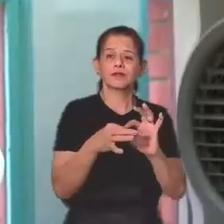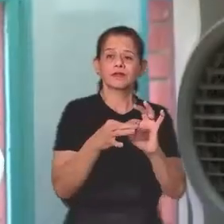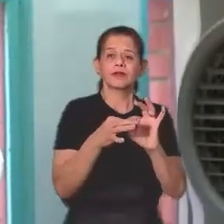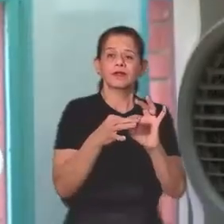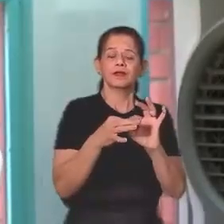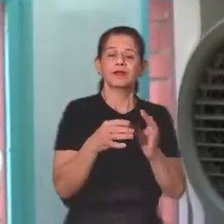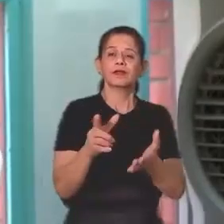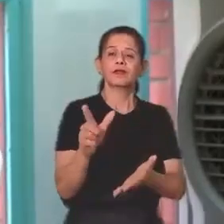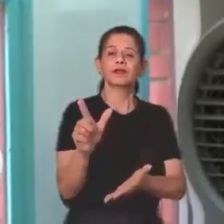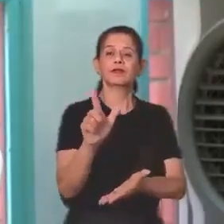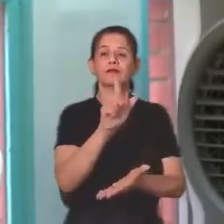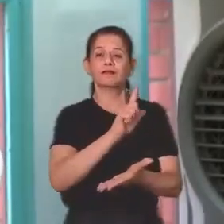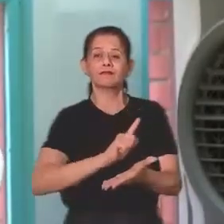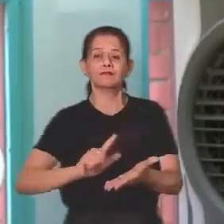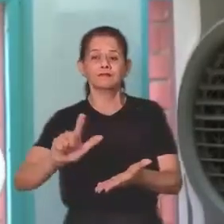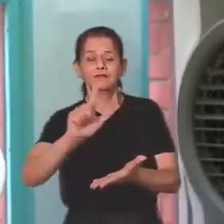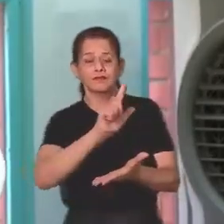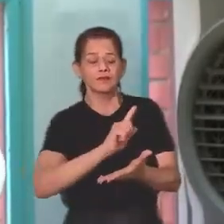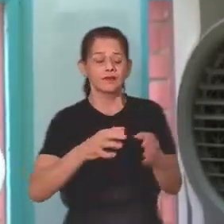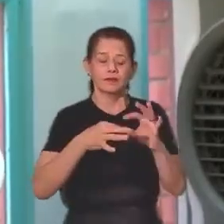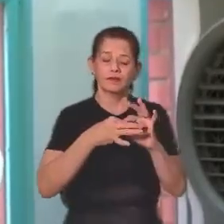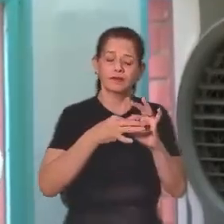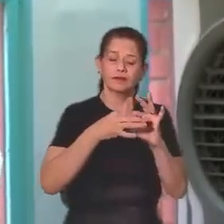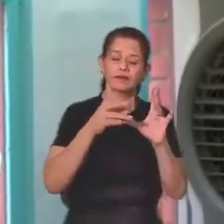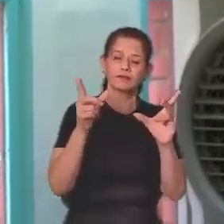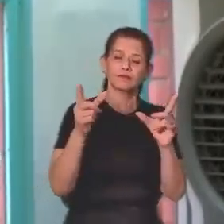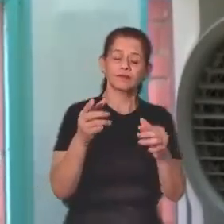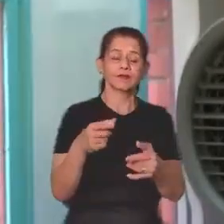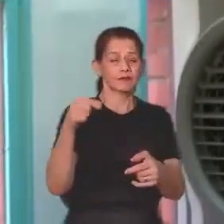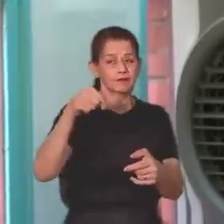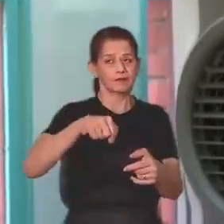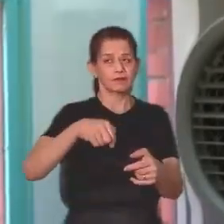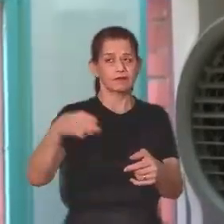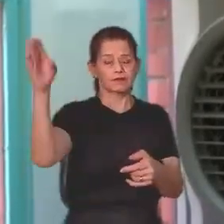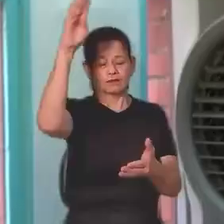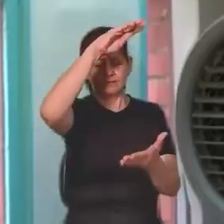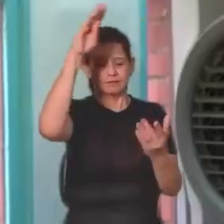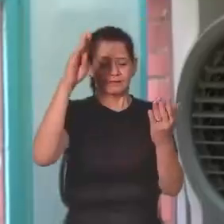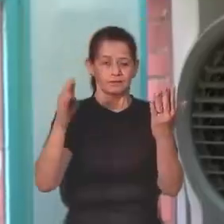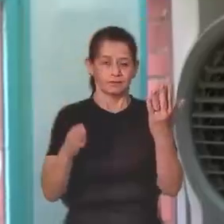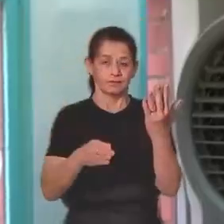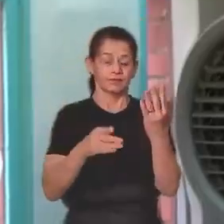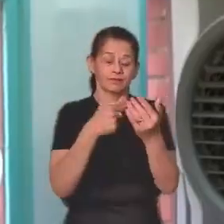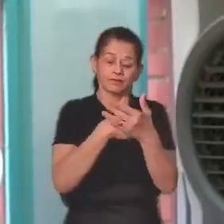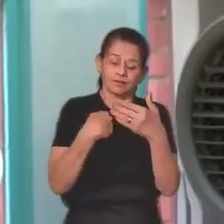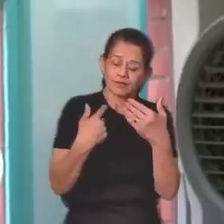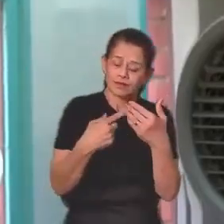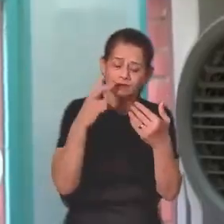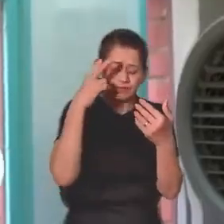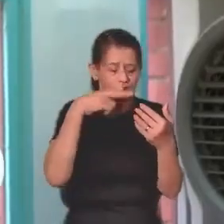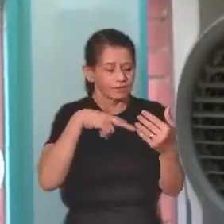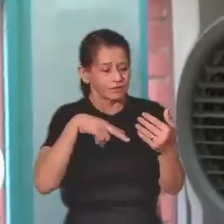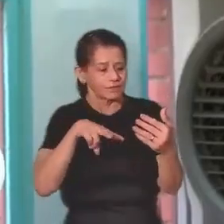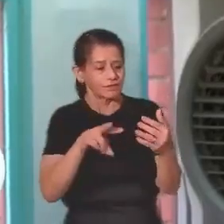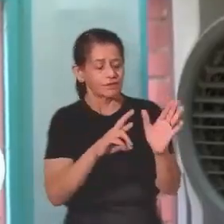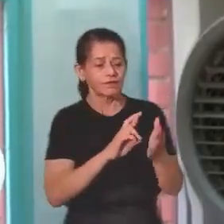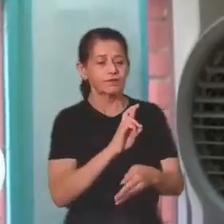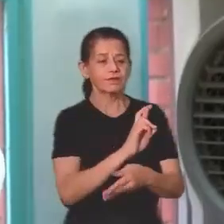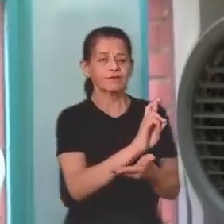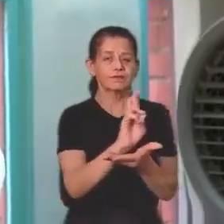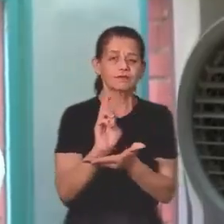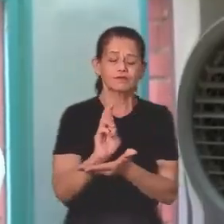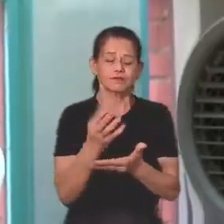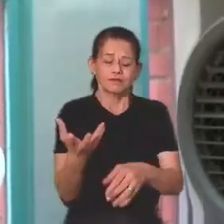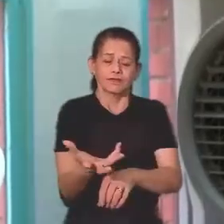literatura ela é muito elitista até hoje, né? Aqui no Brasil. E muitas vezes a gente não se vê representado, não